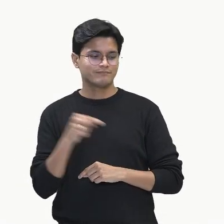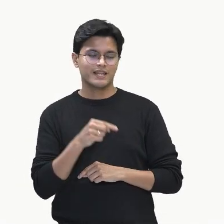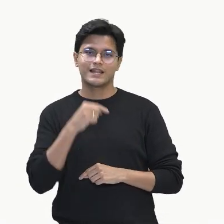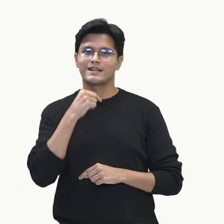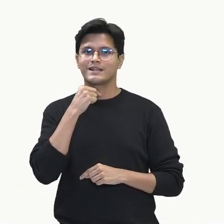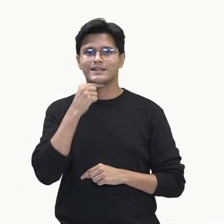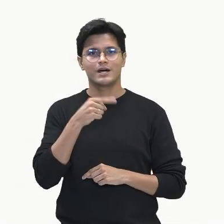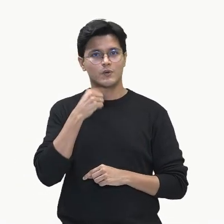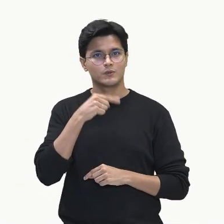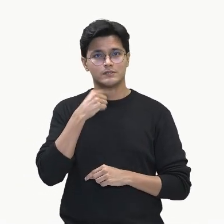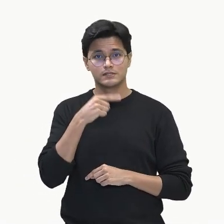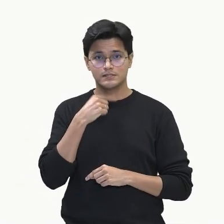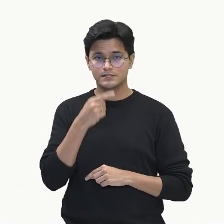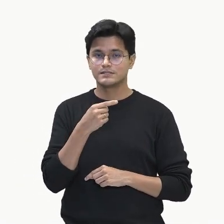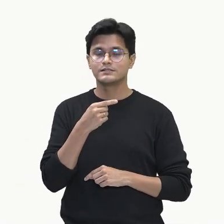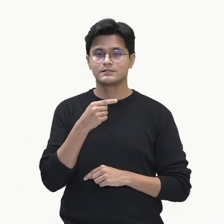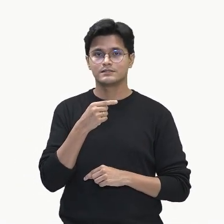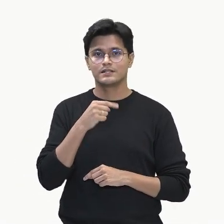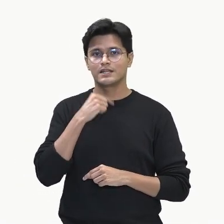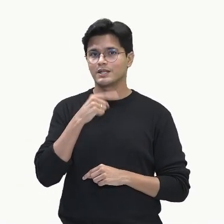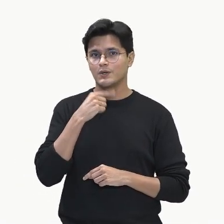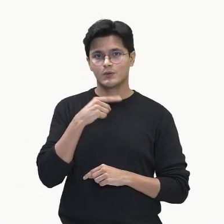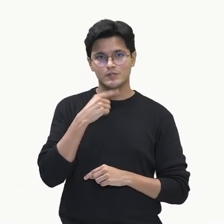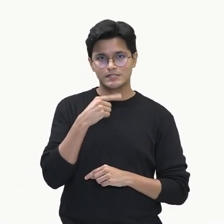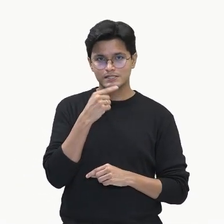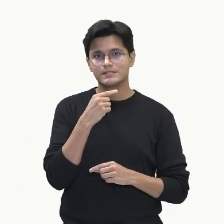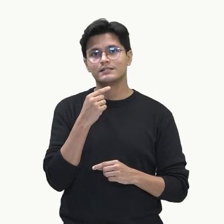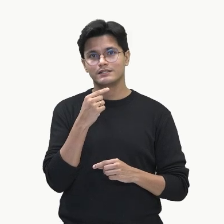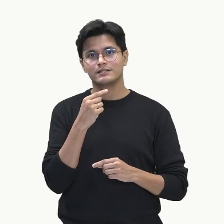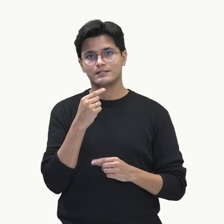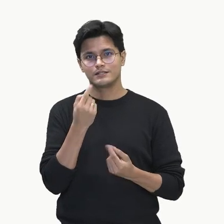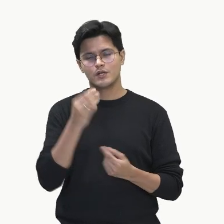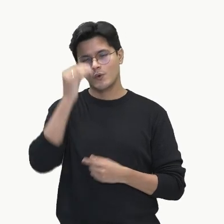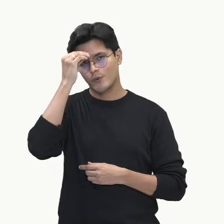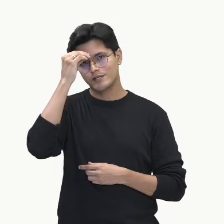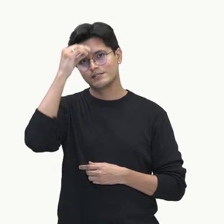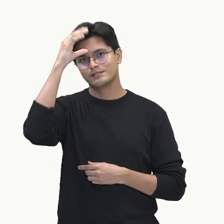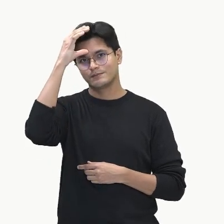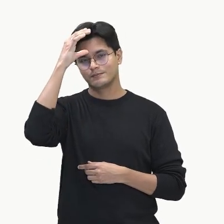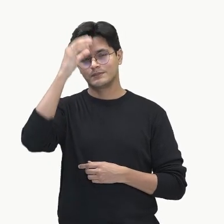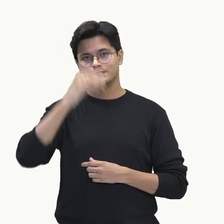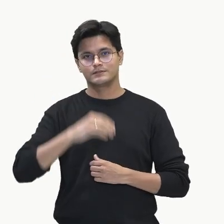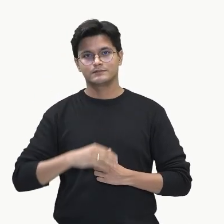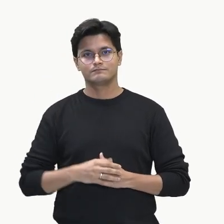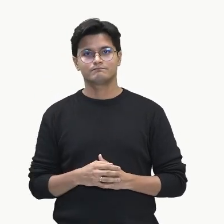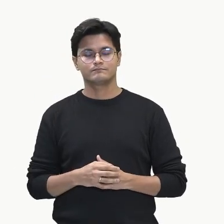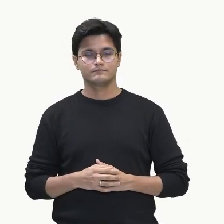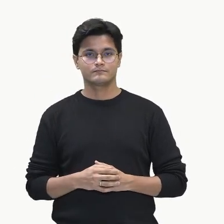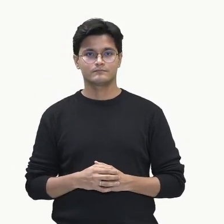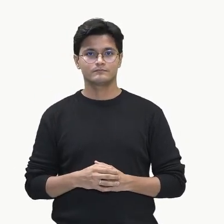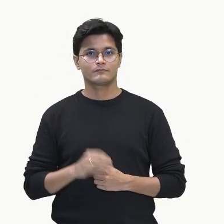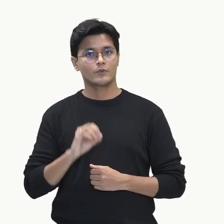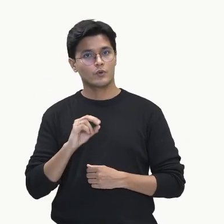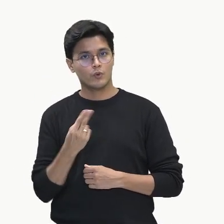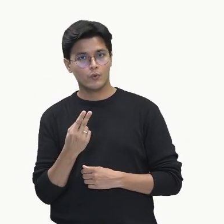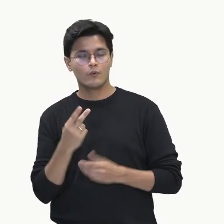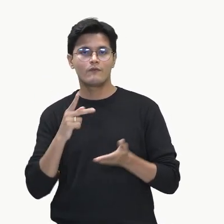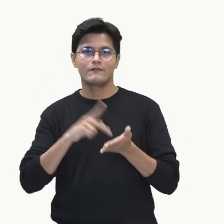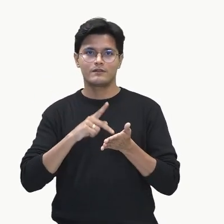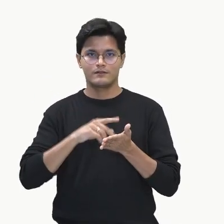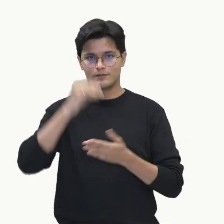Incapazes, tá? De nos revelar o conhecimento verdadeiro, ou o